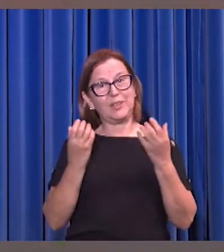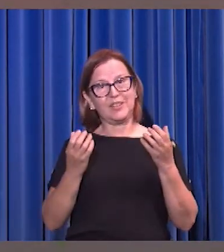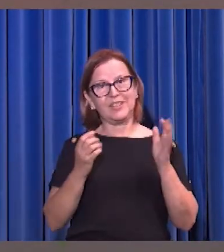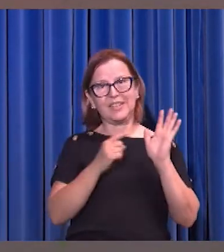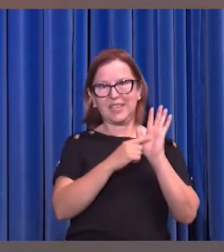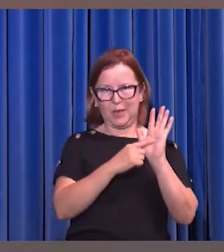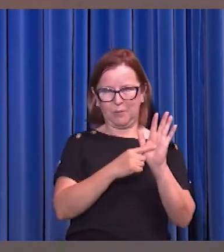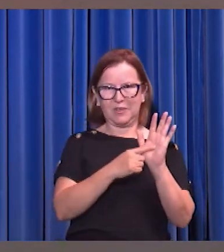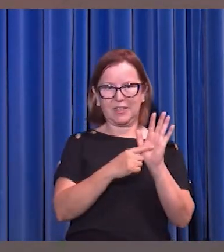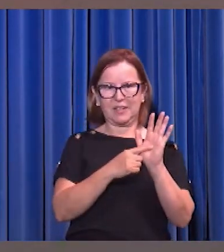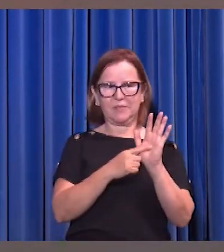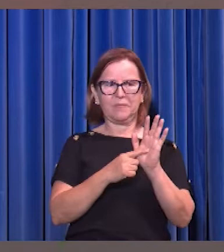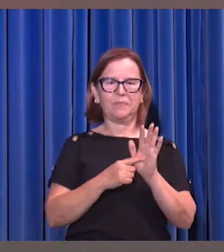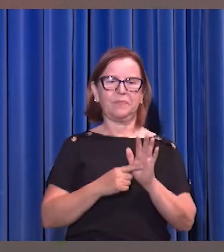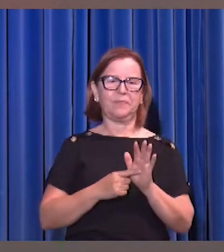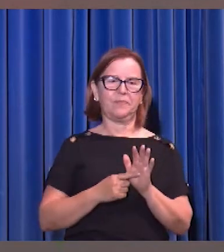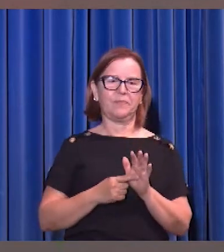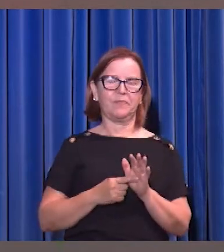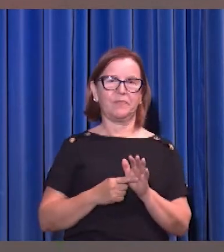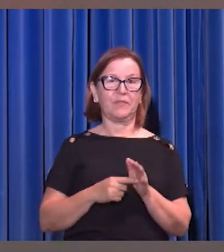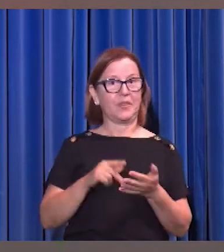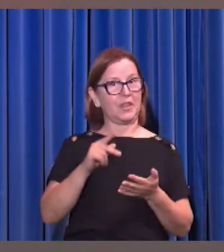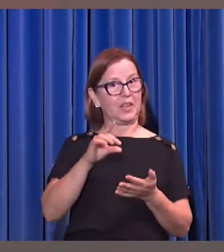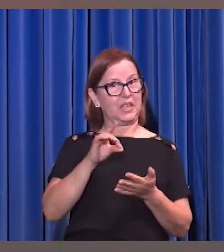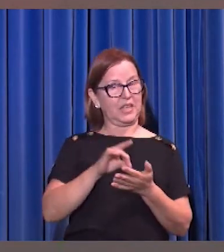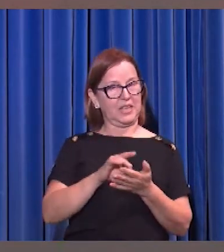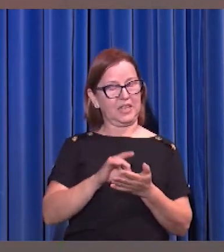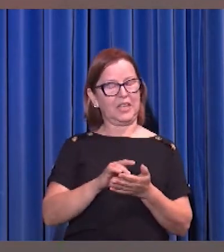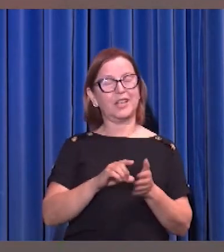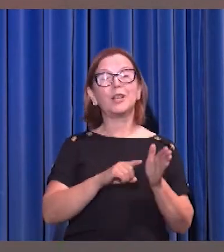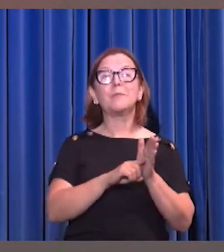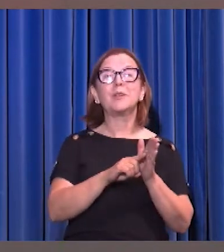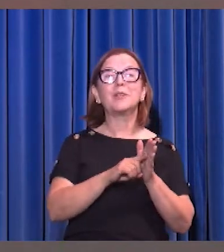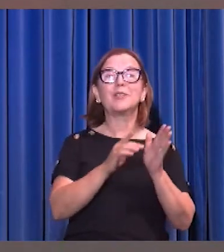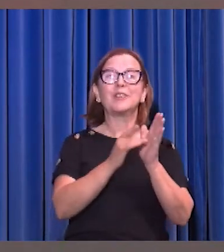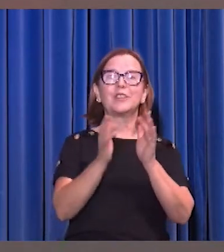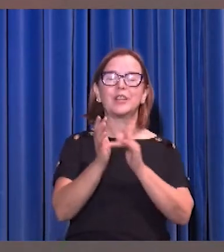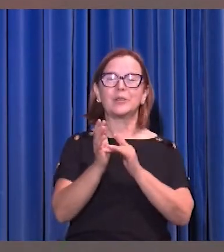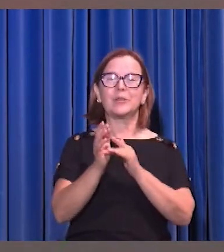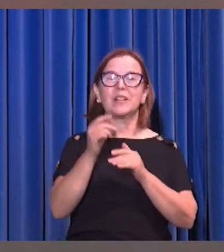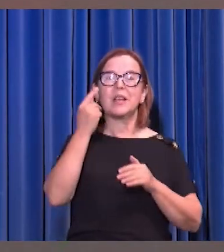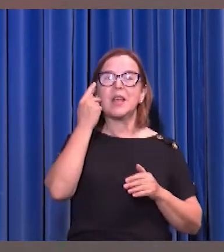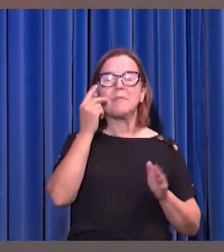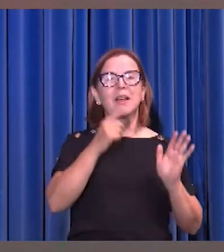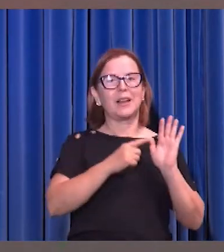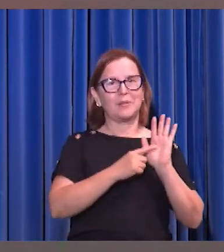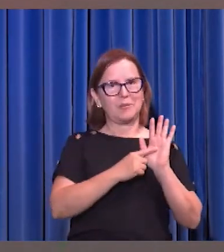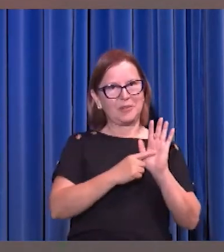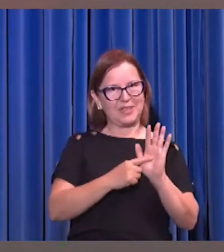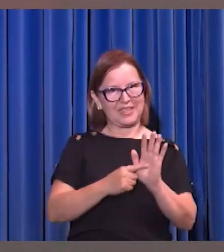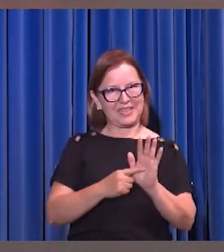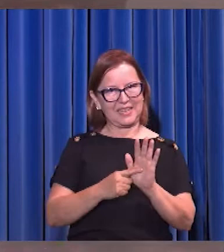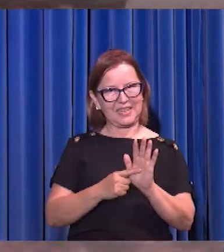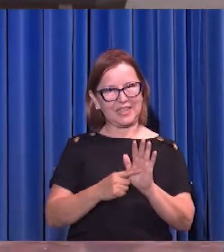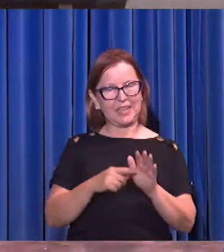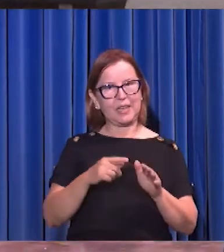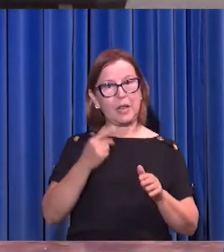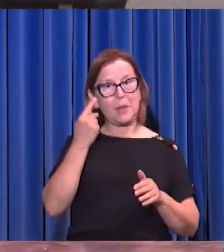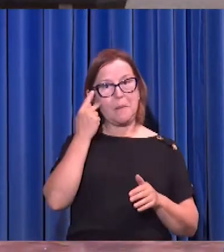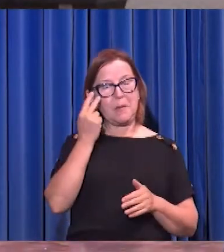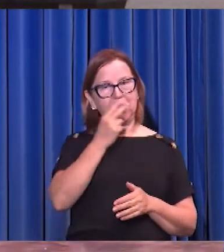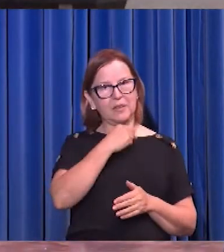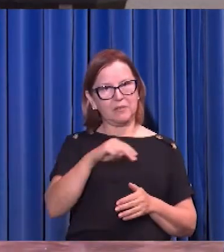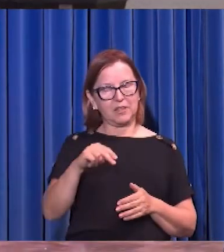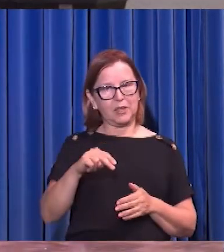aqui? Na realidade, a pergunta de Jesus era exatamente para mostrar, tanto para Nicodemos como